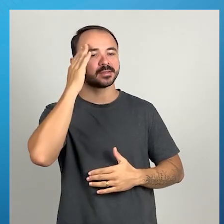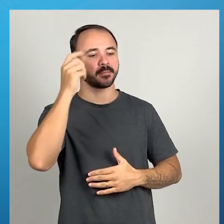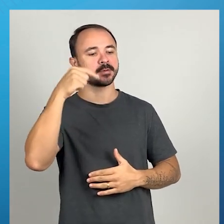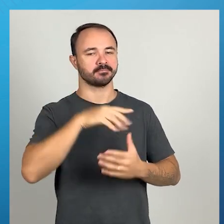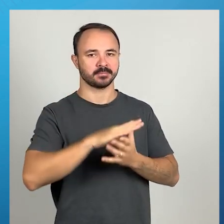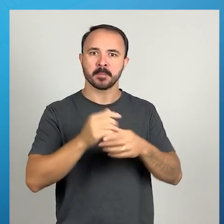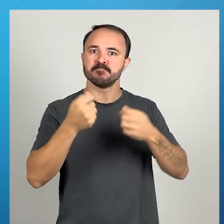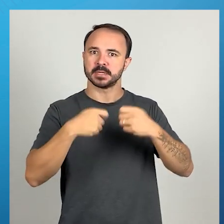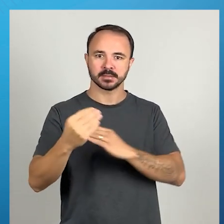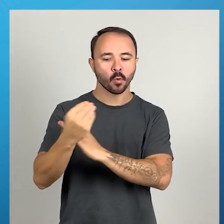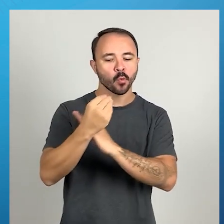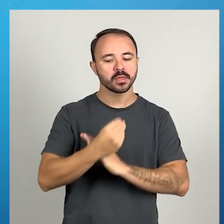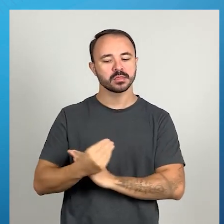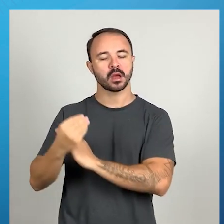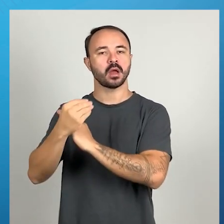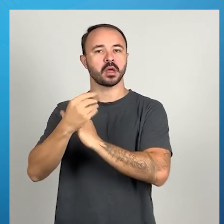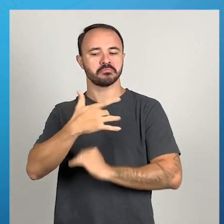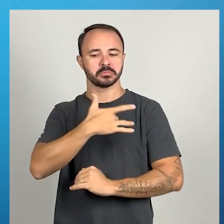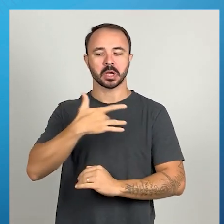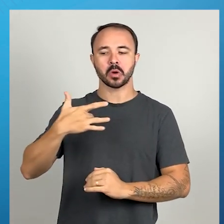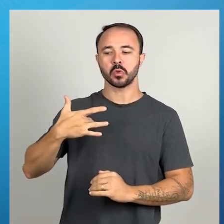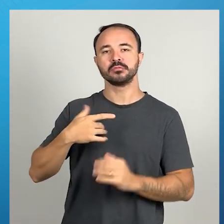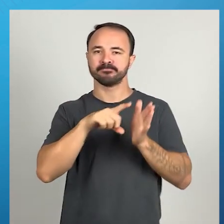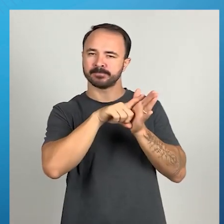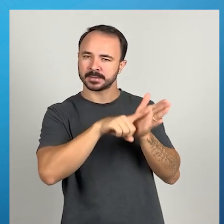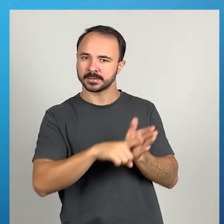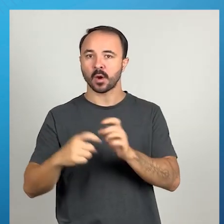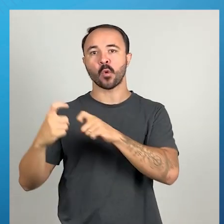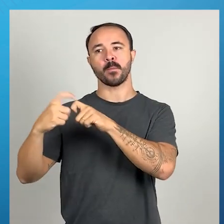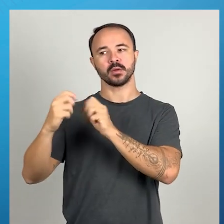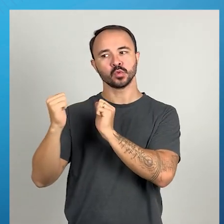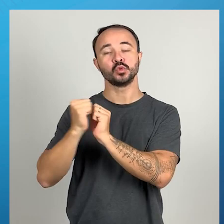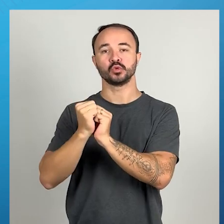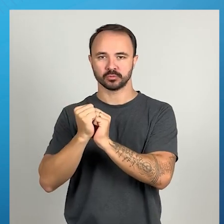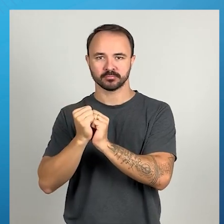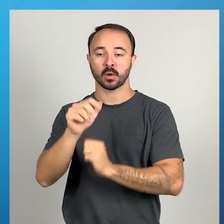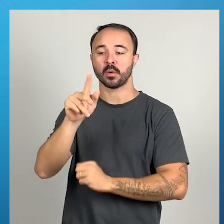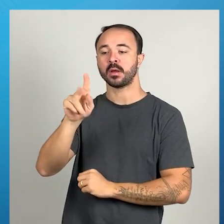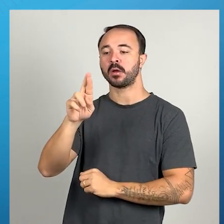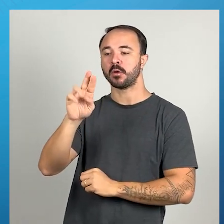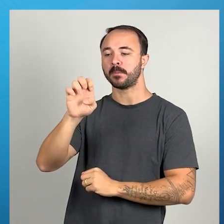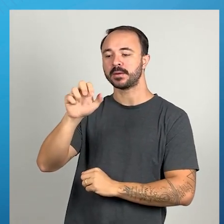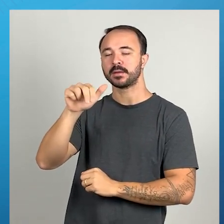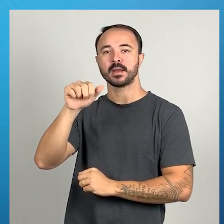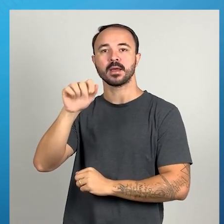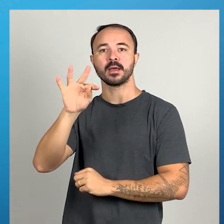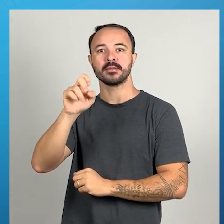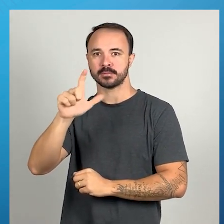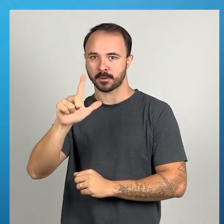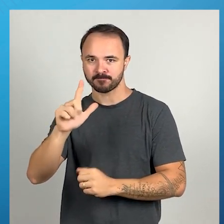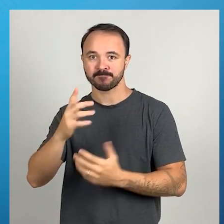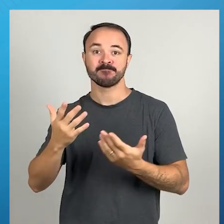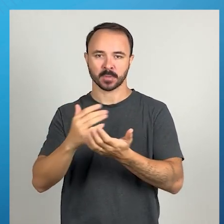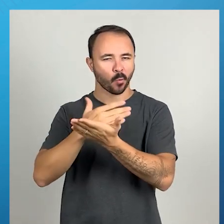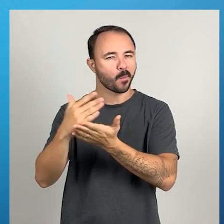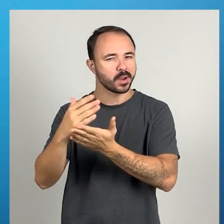faça um acompanhamento médico com os exames ali relacionados ao pré-natal. Então, o cuidado com o bebê ele inicia a partir desse momento.